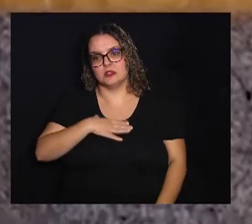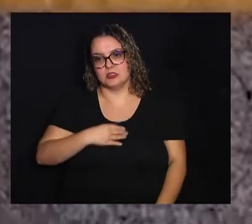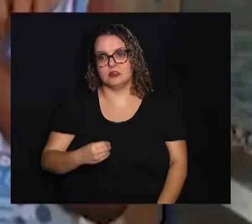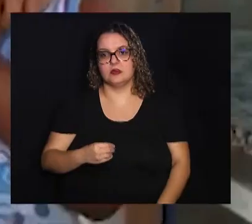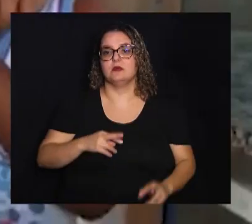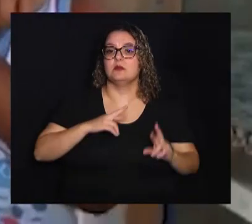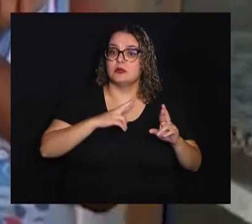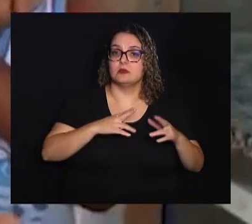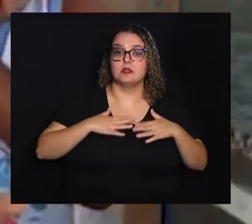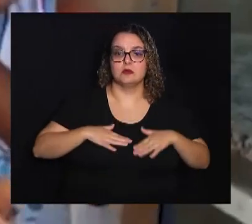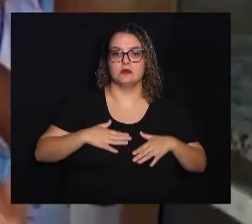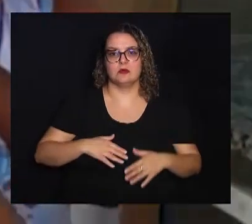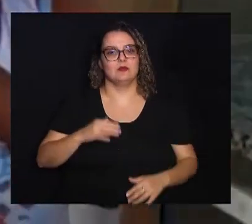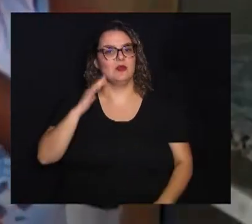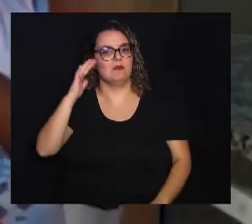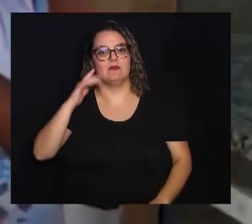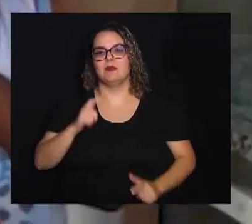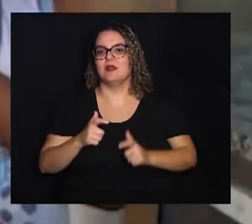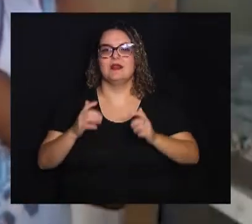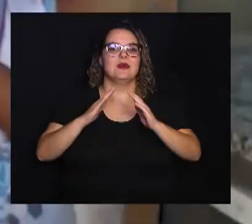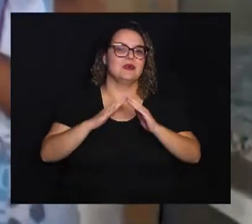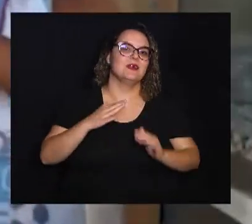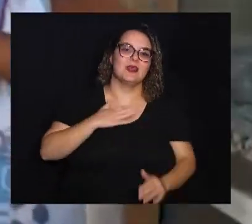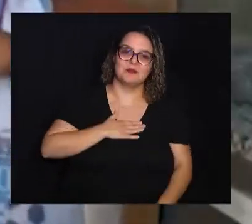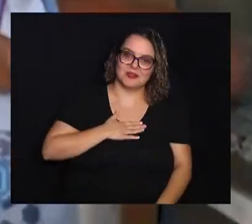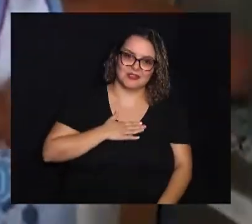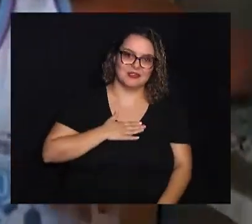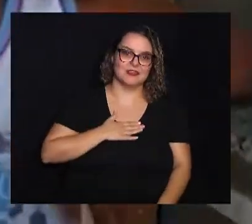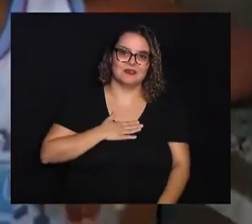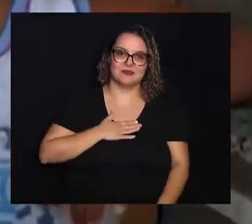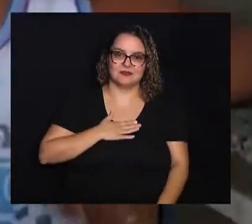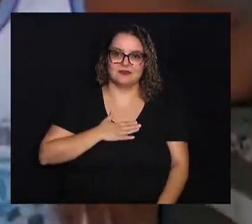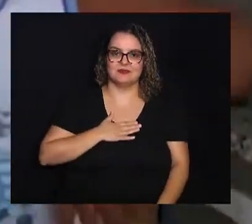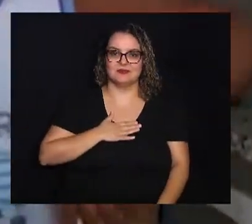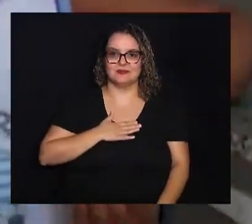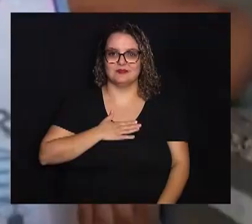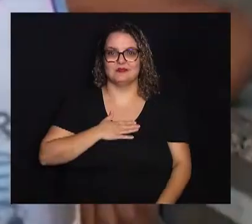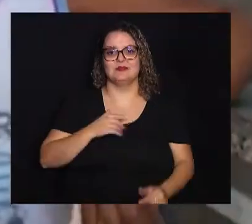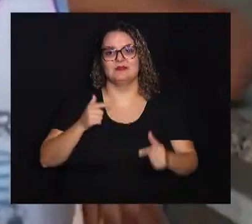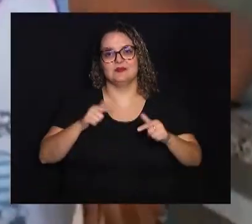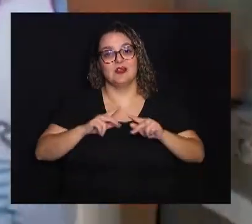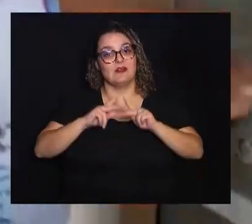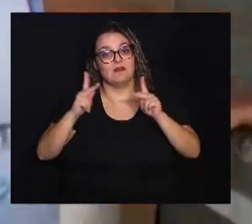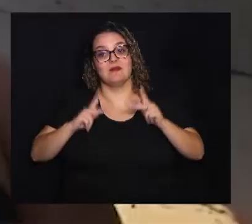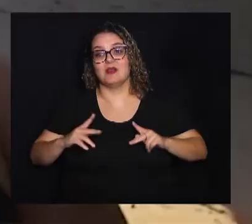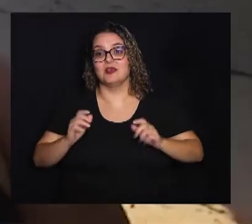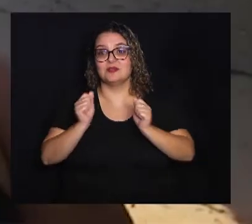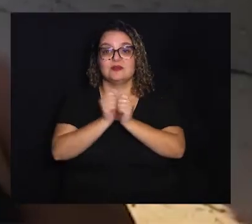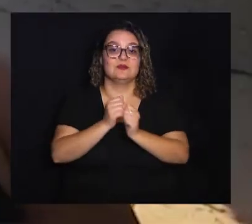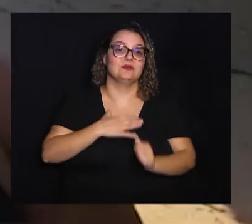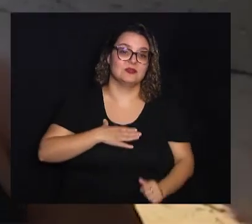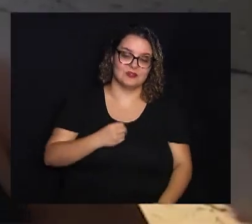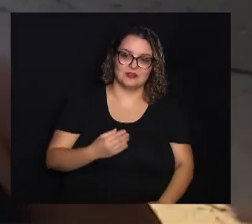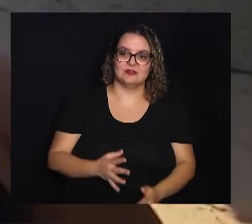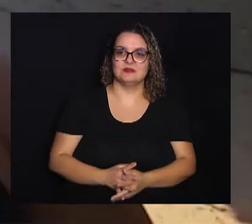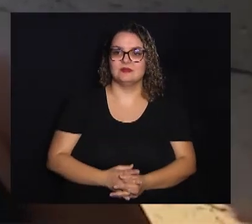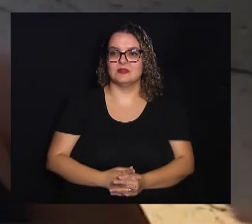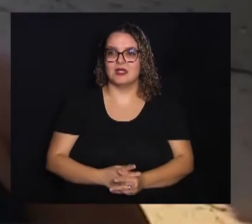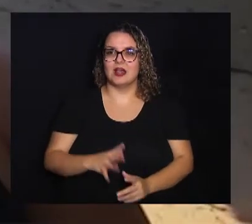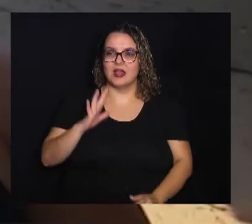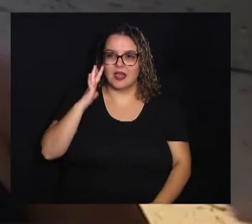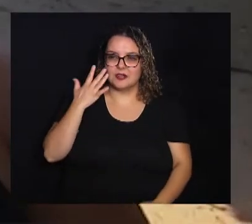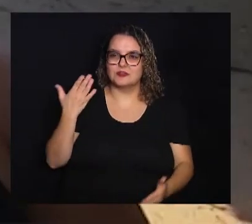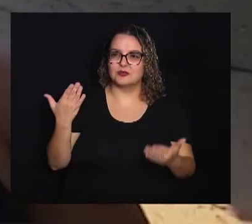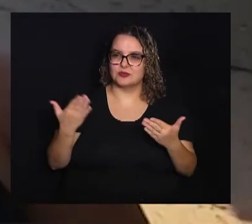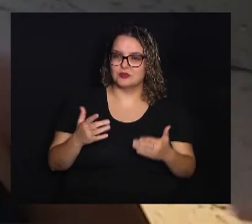dormirem sossegadas. Meu maior sonho é ter minha casa, para ficar em paz com meus filhos. Eu acho que hoje